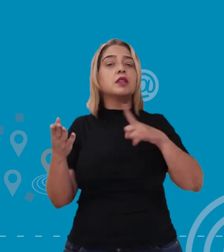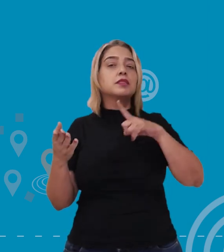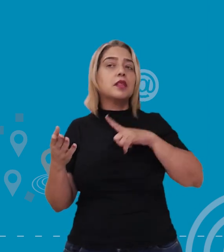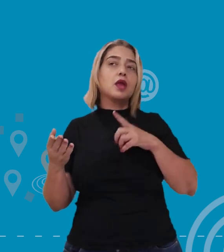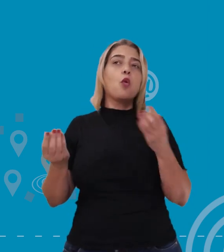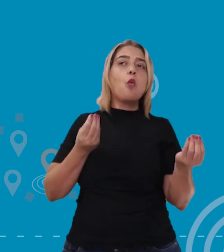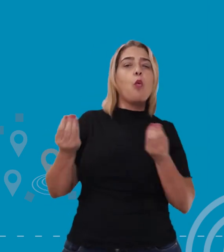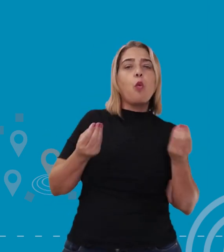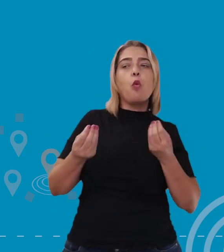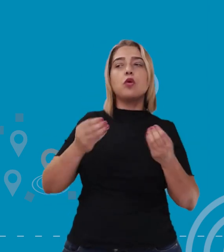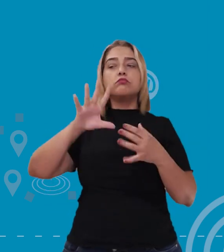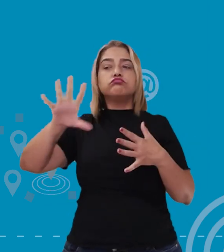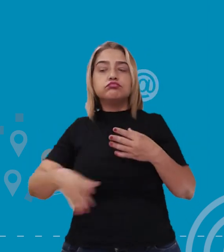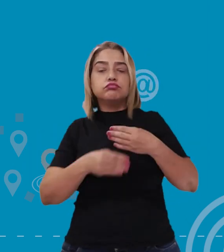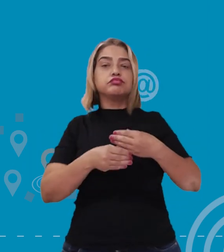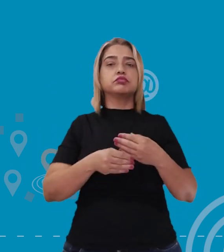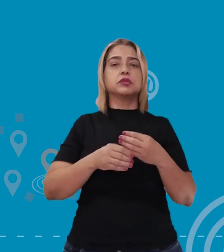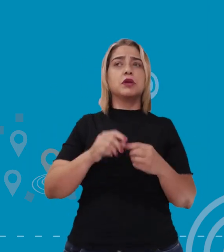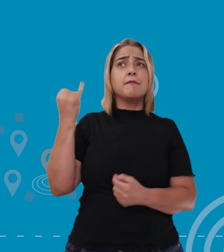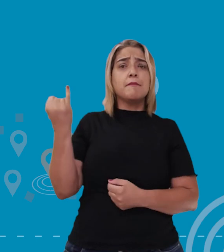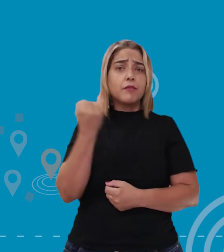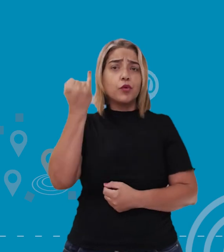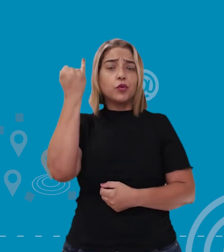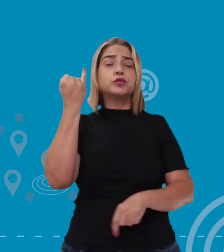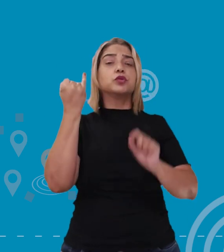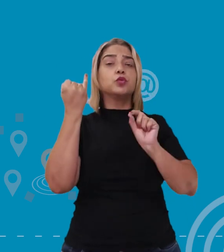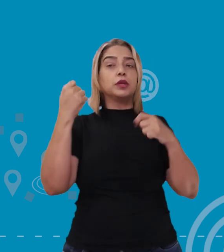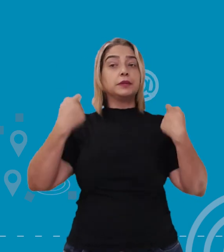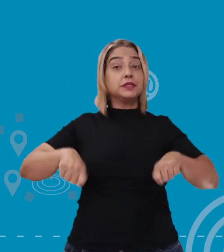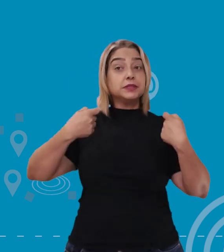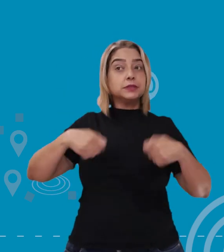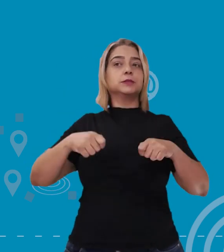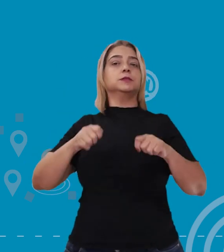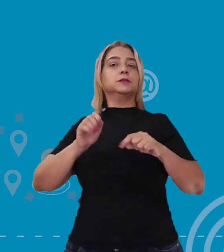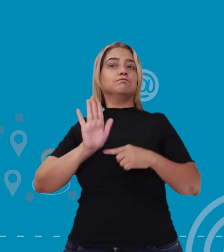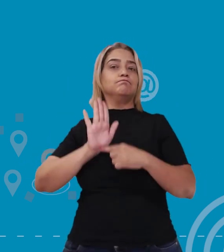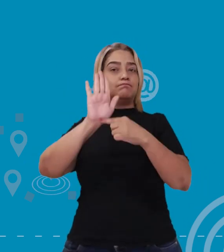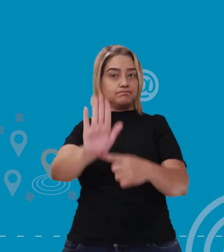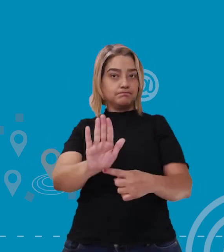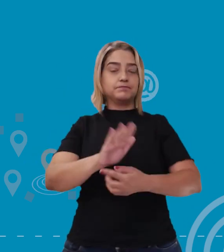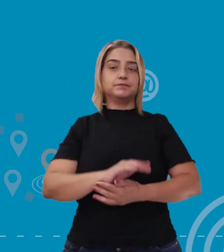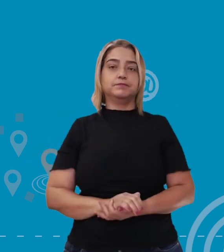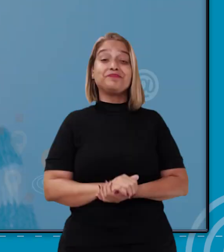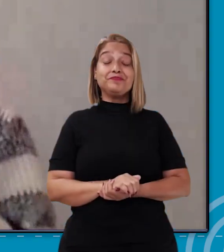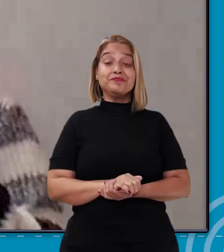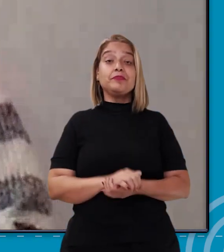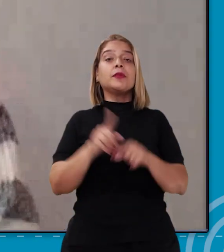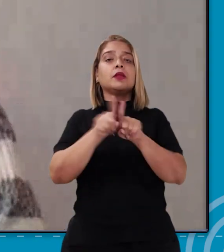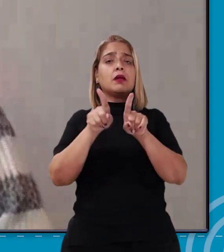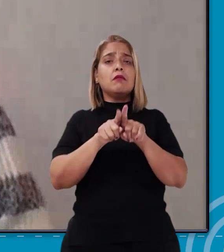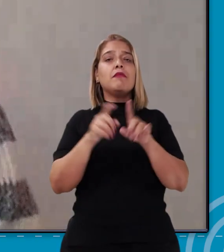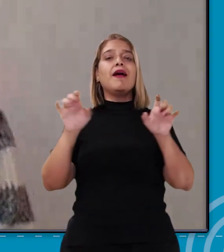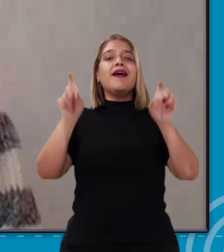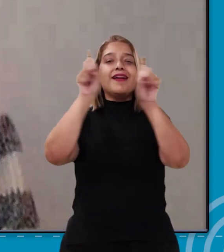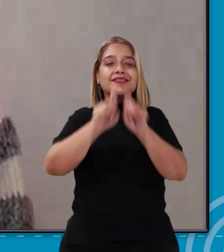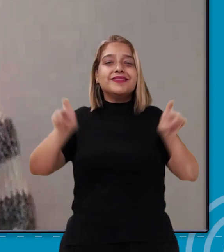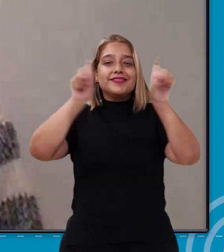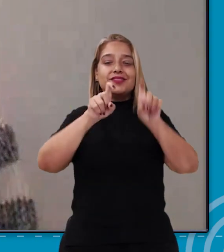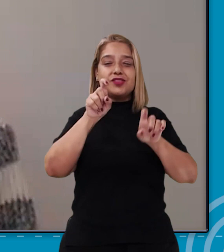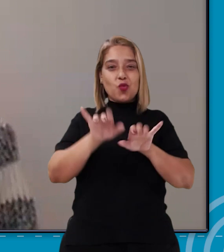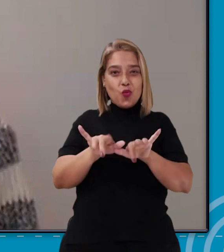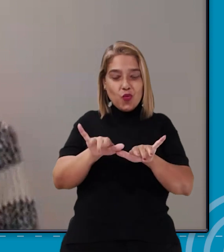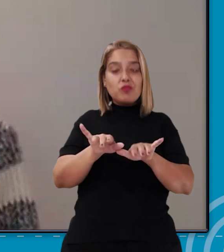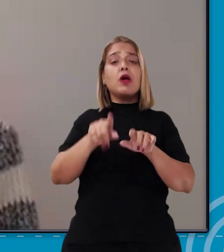alguma ressalva ou ponto importante a se destacar? Para além do